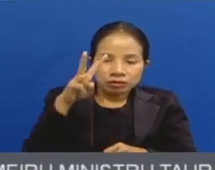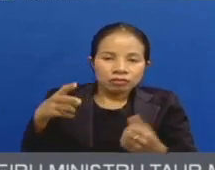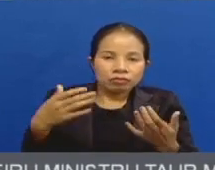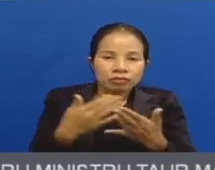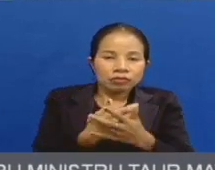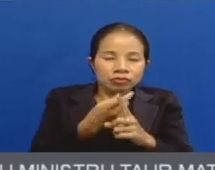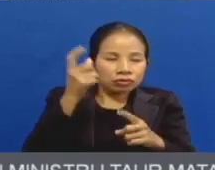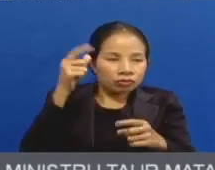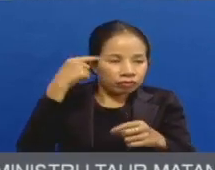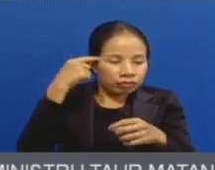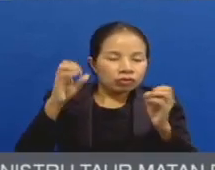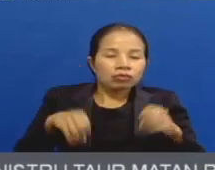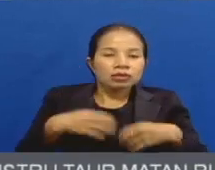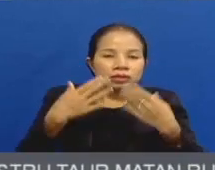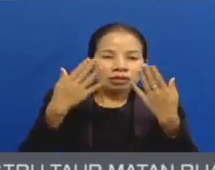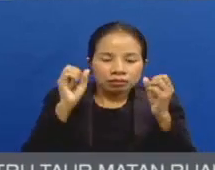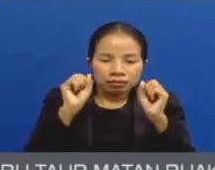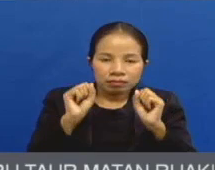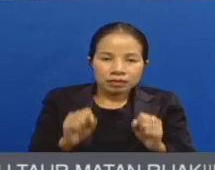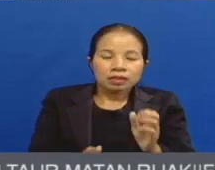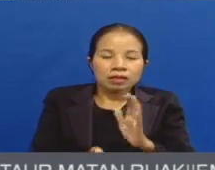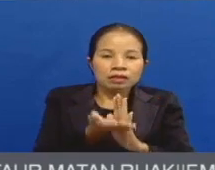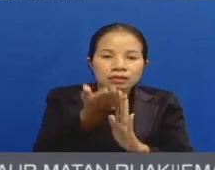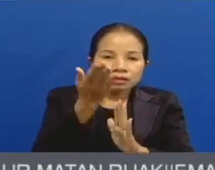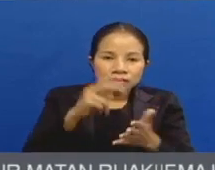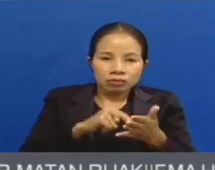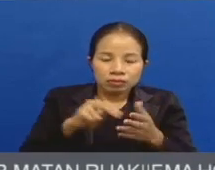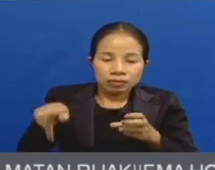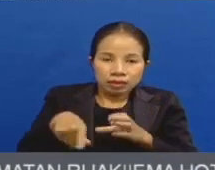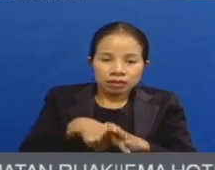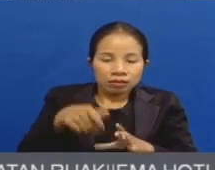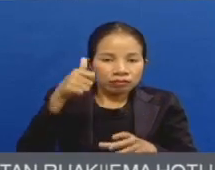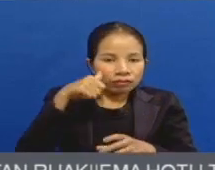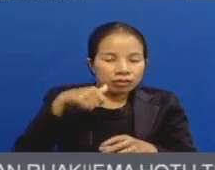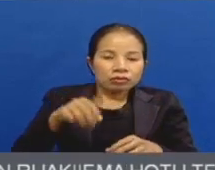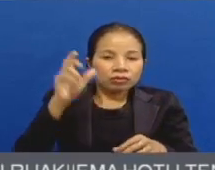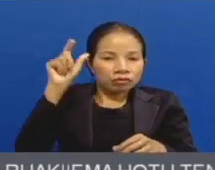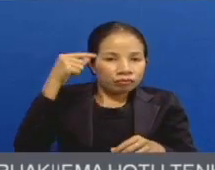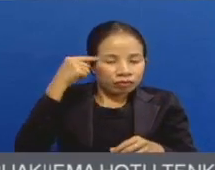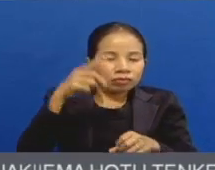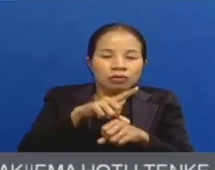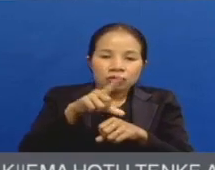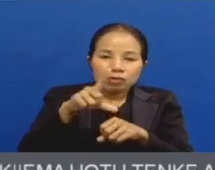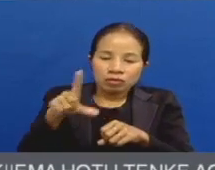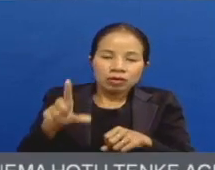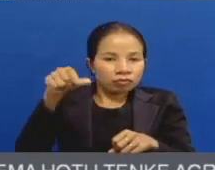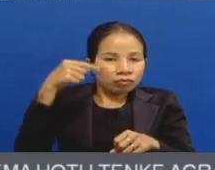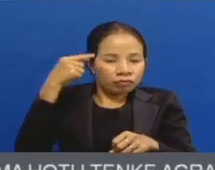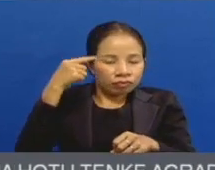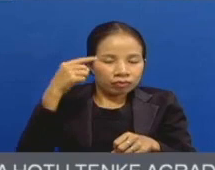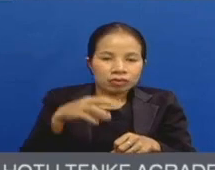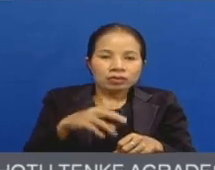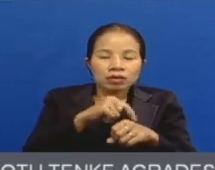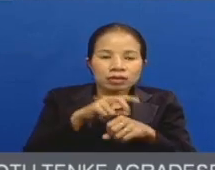o governo da ne atua em Samakbele hasae número participação feito ninha e a governação local governação não mos